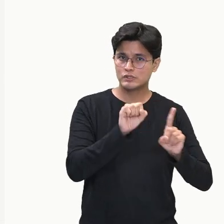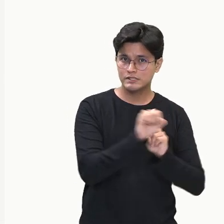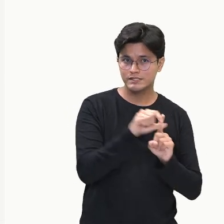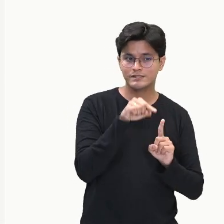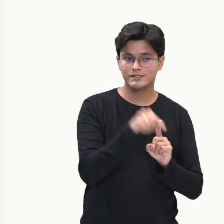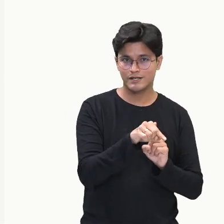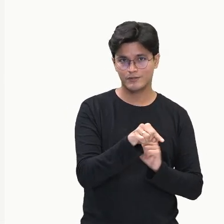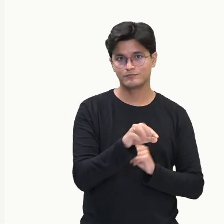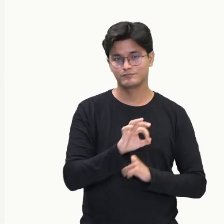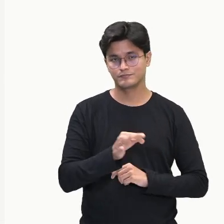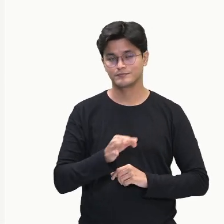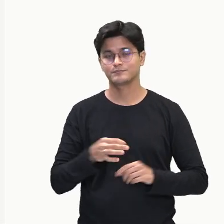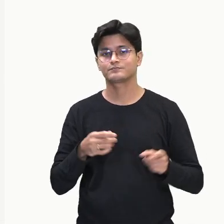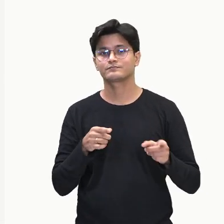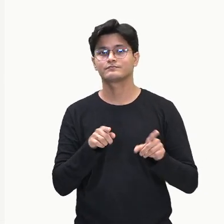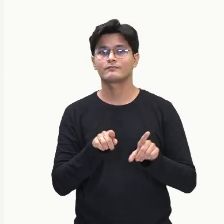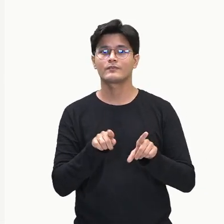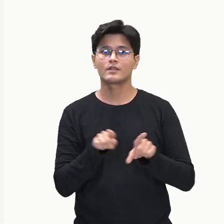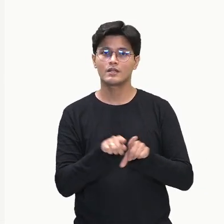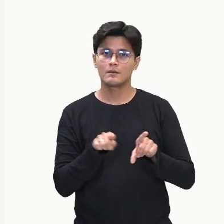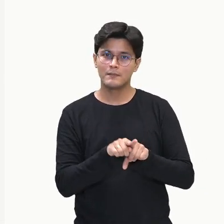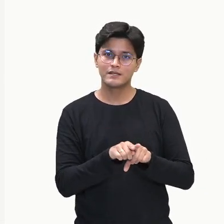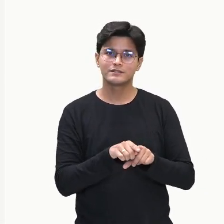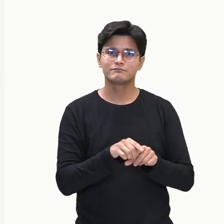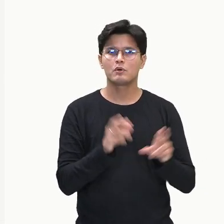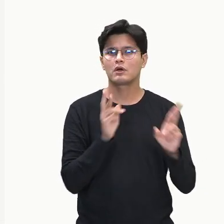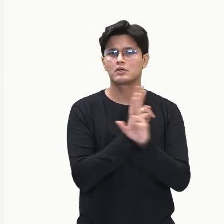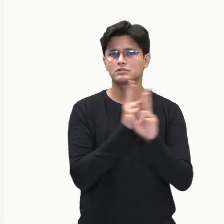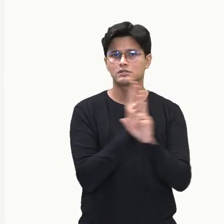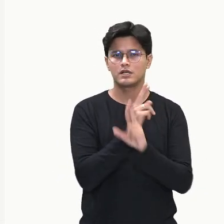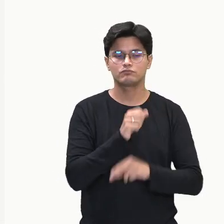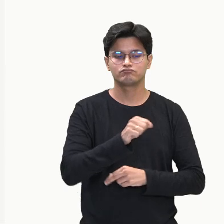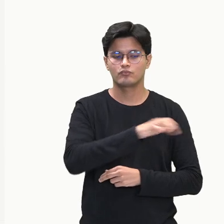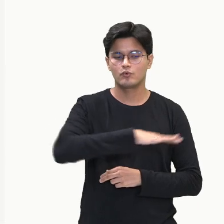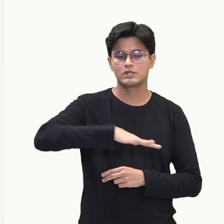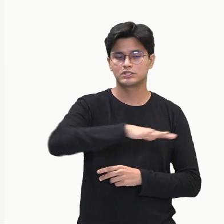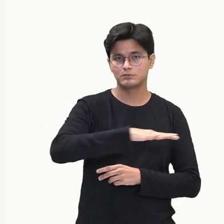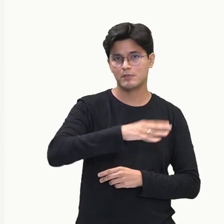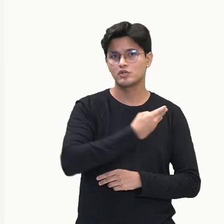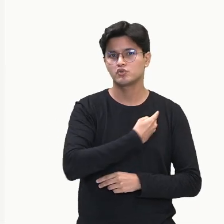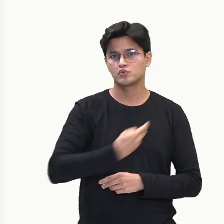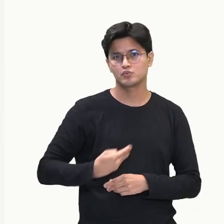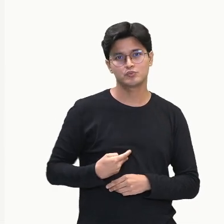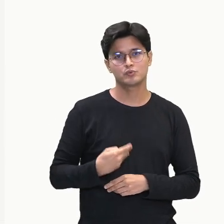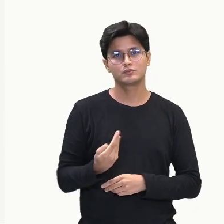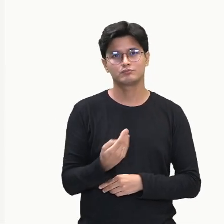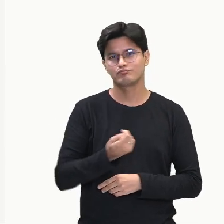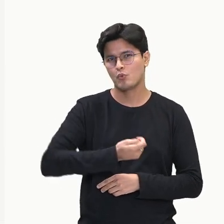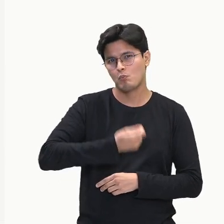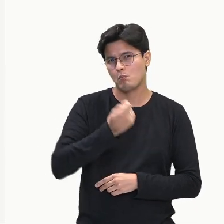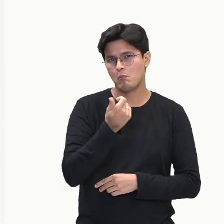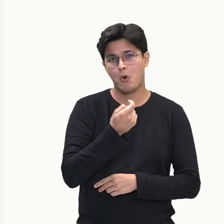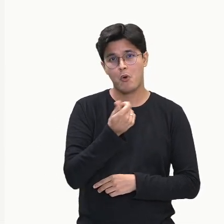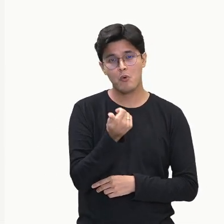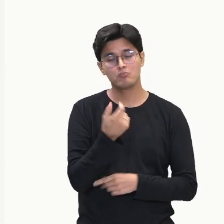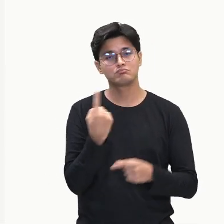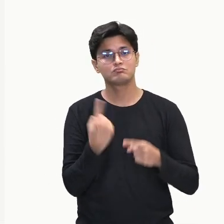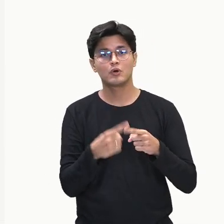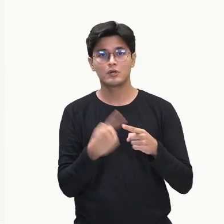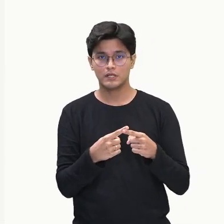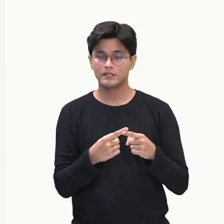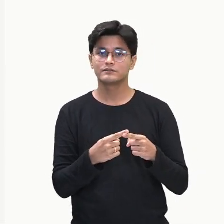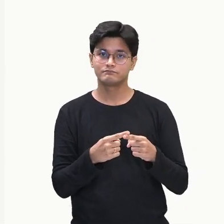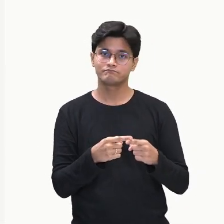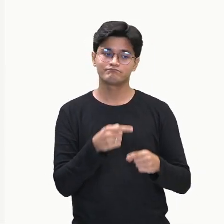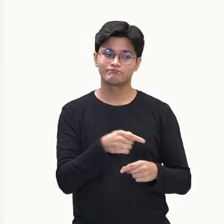deficiências. E quanto aos espaços públicos, eles são em número insuficiente, pelo fato